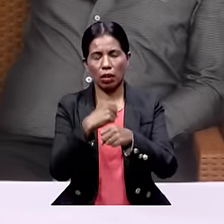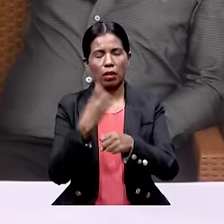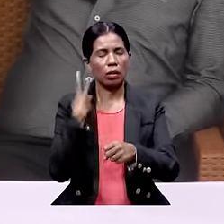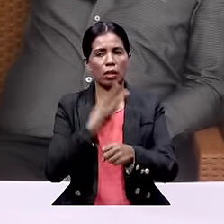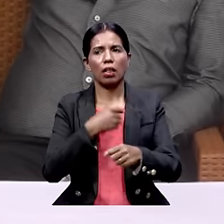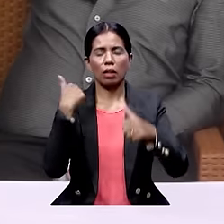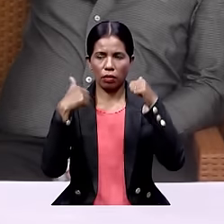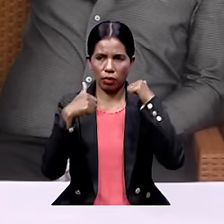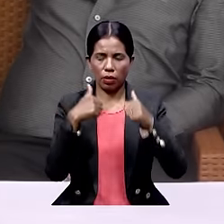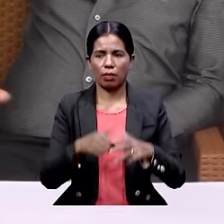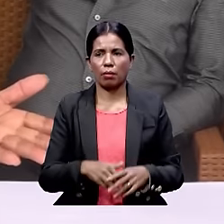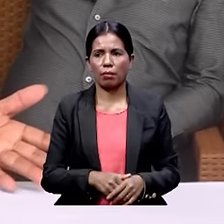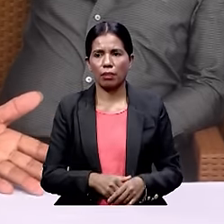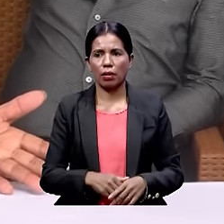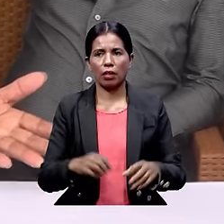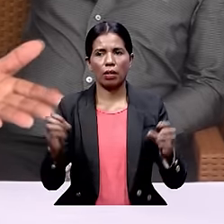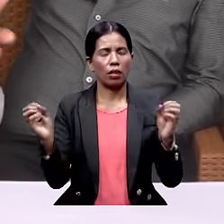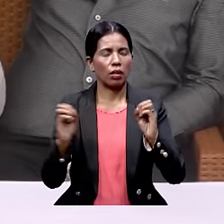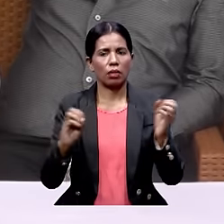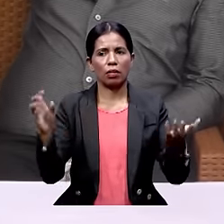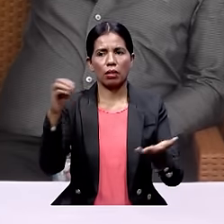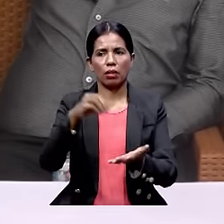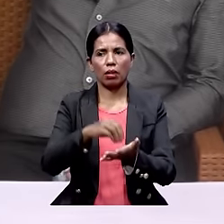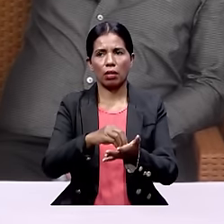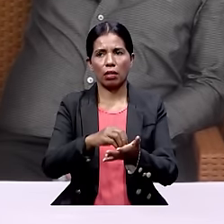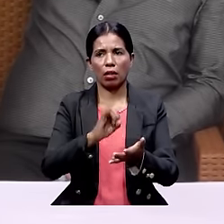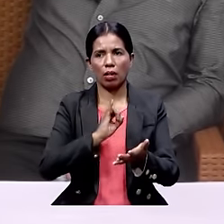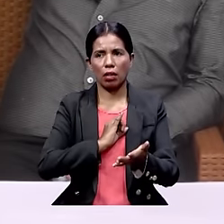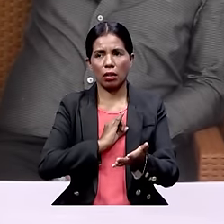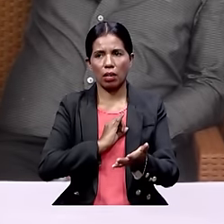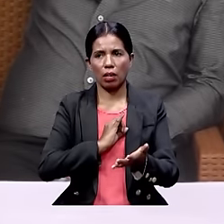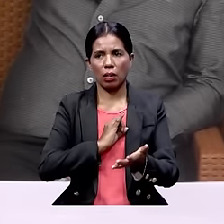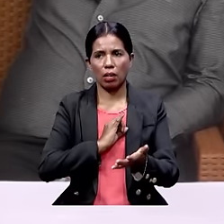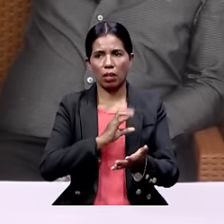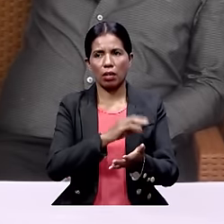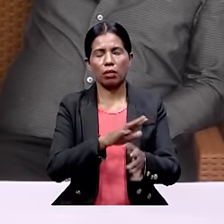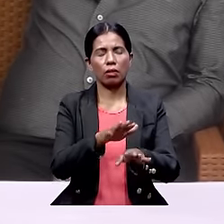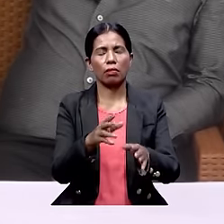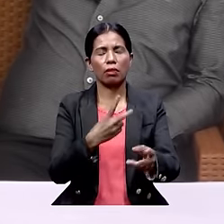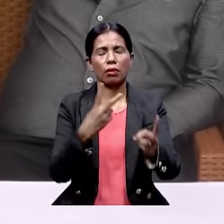atividades. Lá, os lá, tá o fali, ralo e deve autor, não se fali convidado.